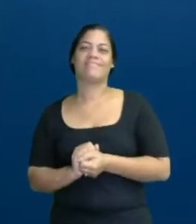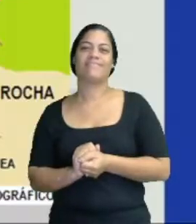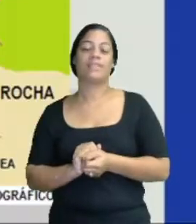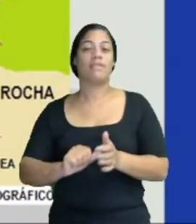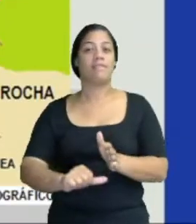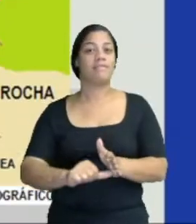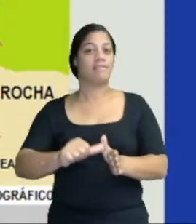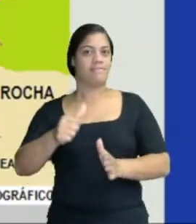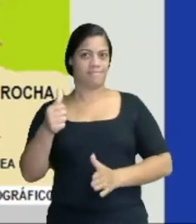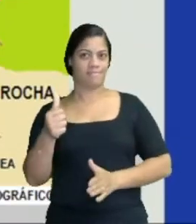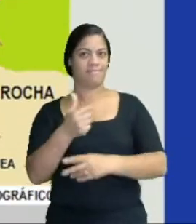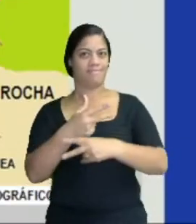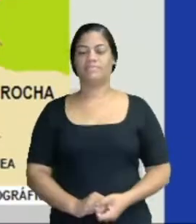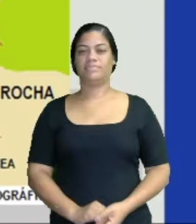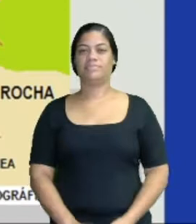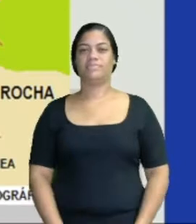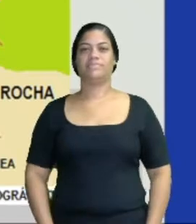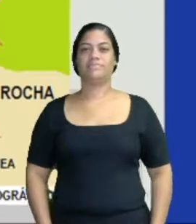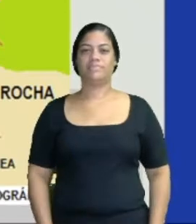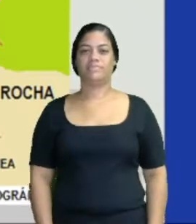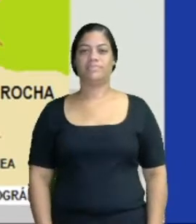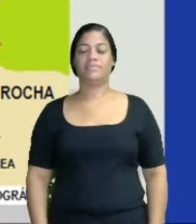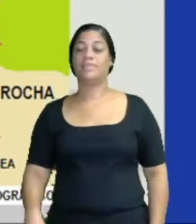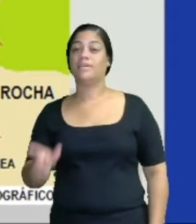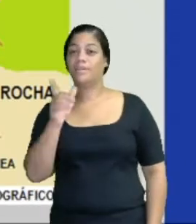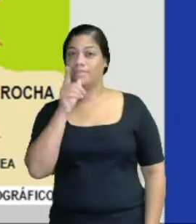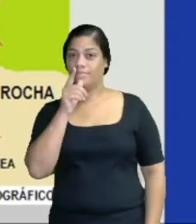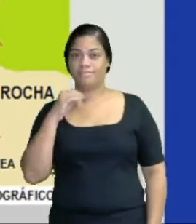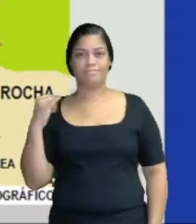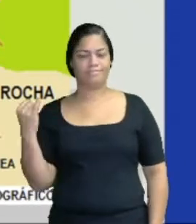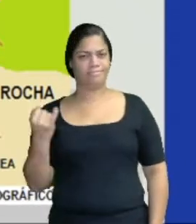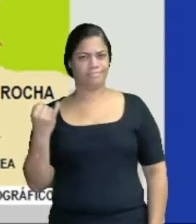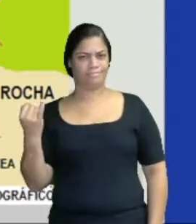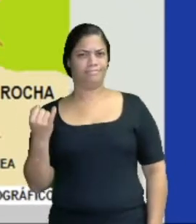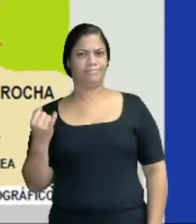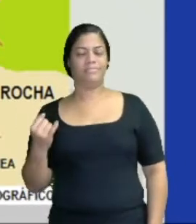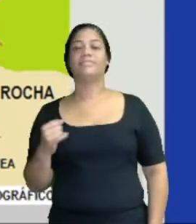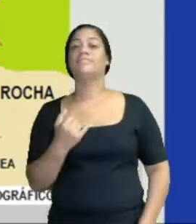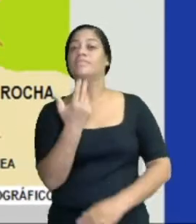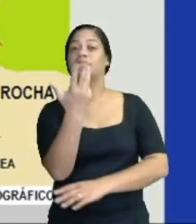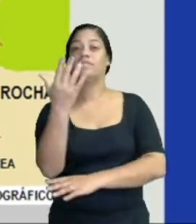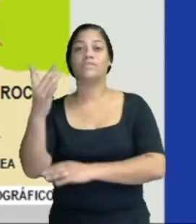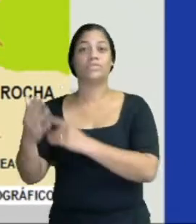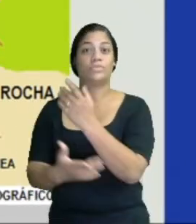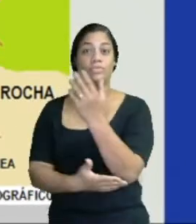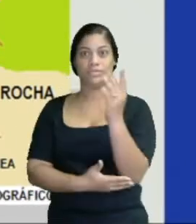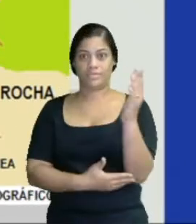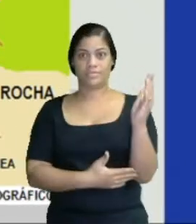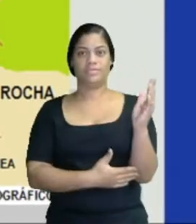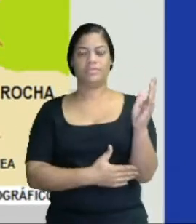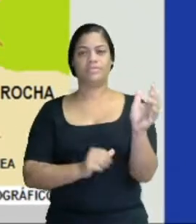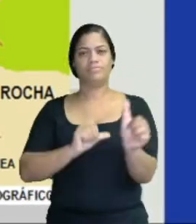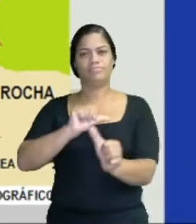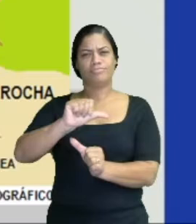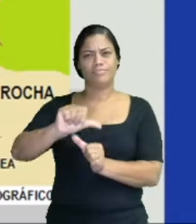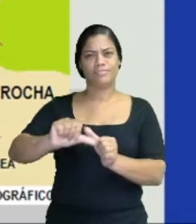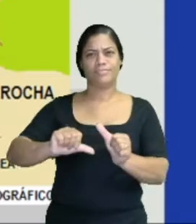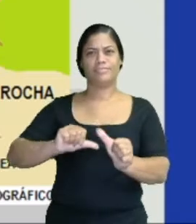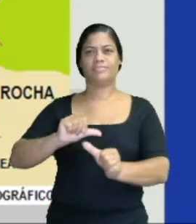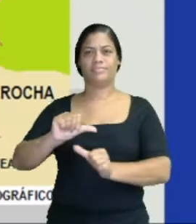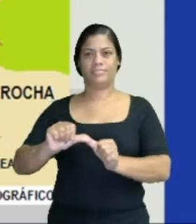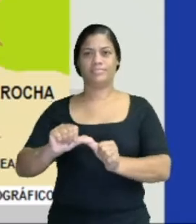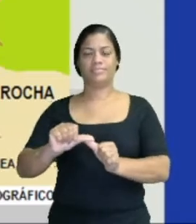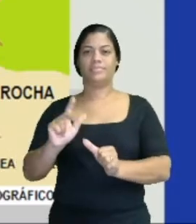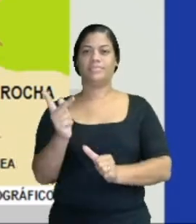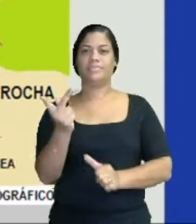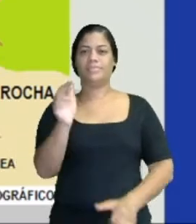A primeira coisa, a água é um recurso natural renovável através do ciclo hidrológico. Como